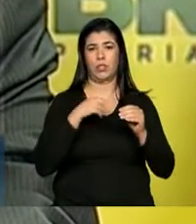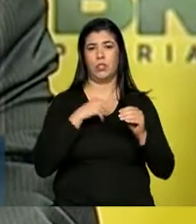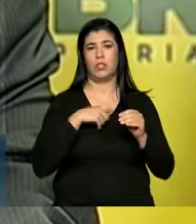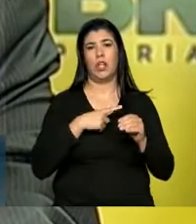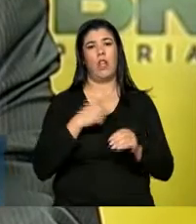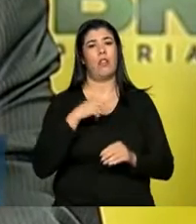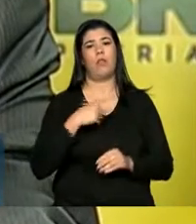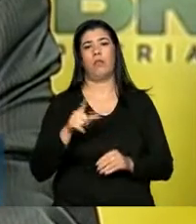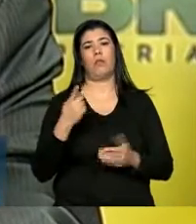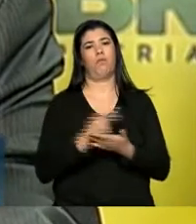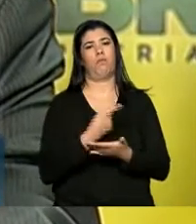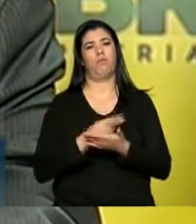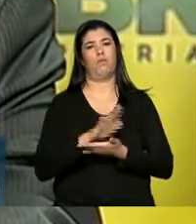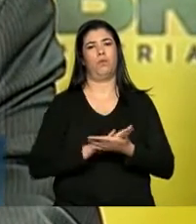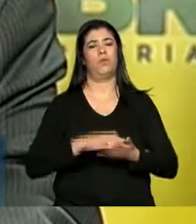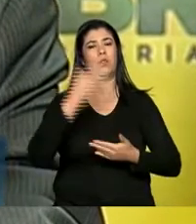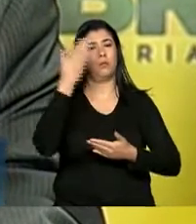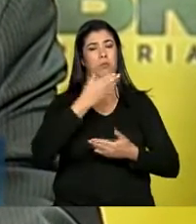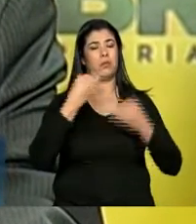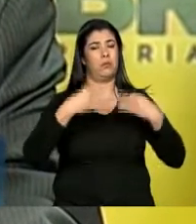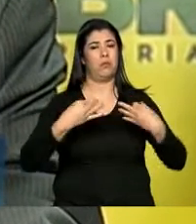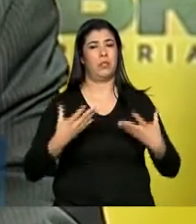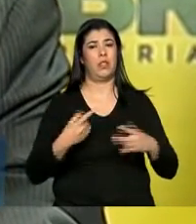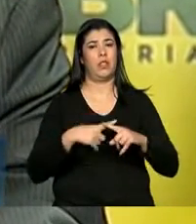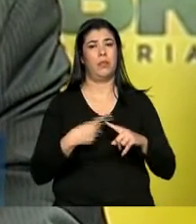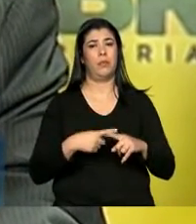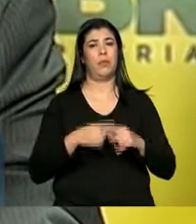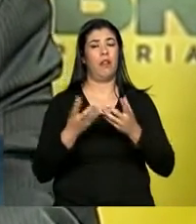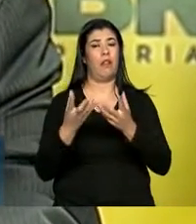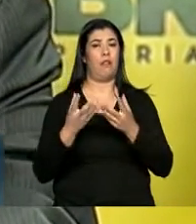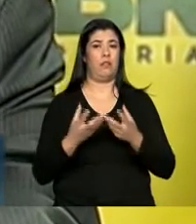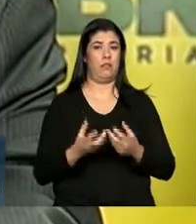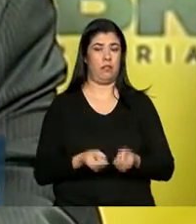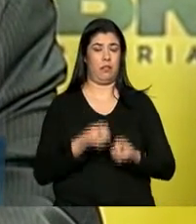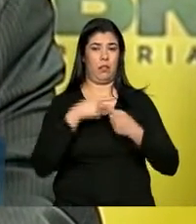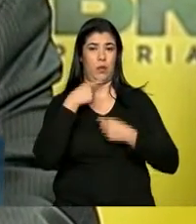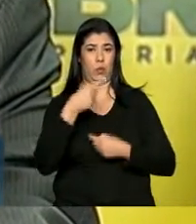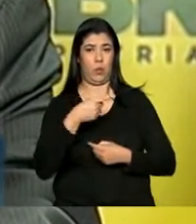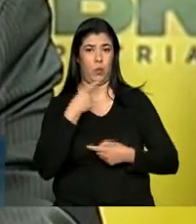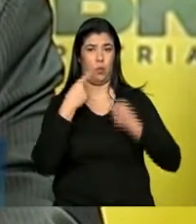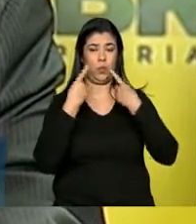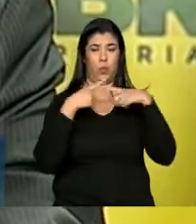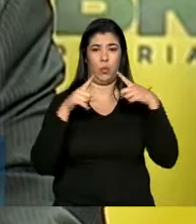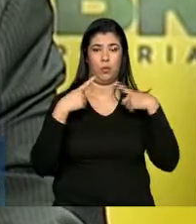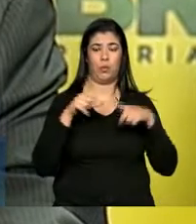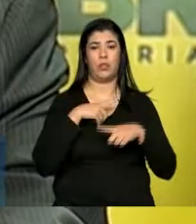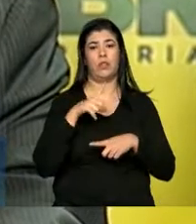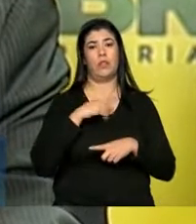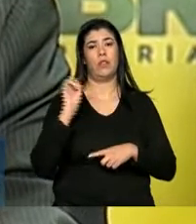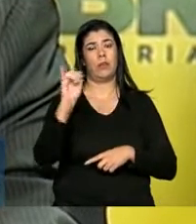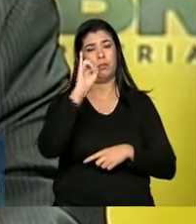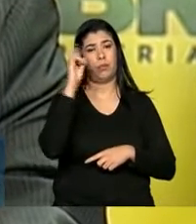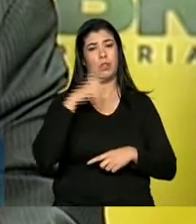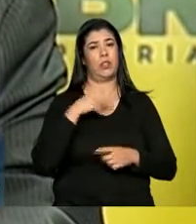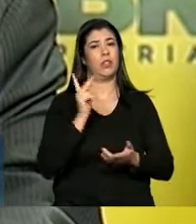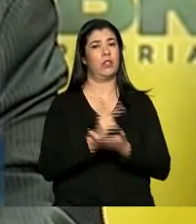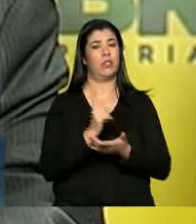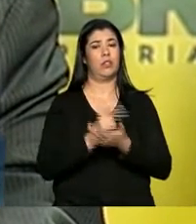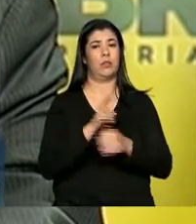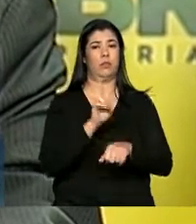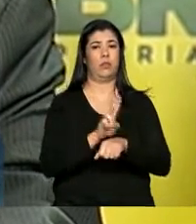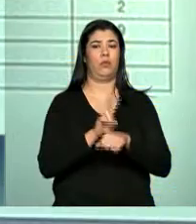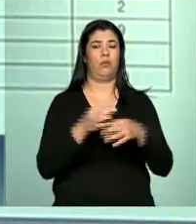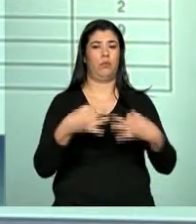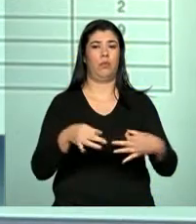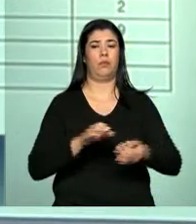erro. E, ao mesmo tempo, ele aceita o questionamento, que é também um sinal importante de ele sempre se autocontrolar.